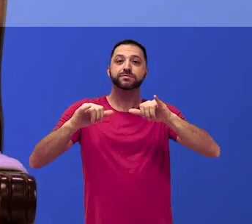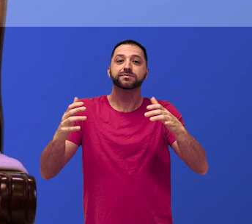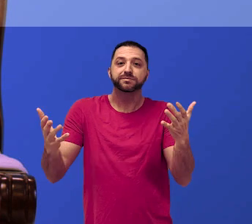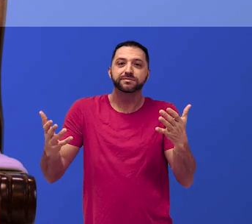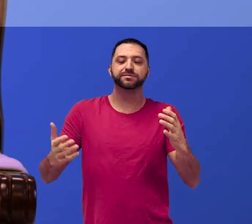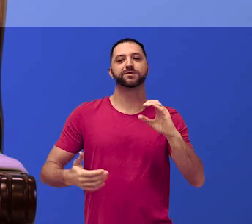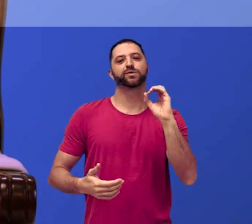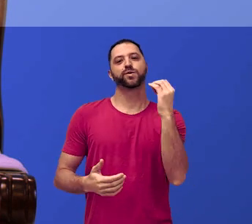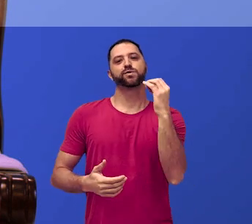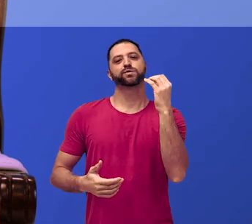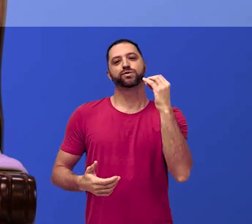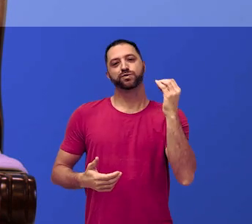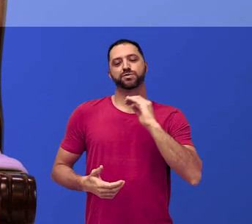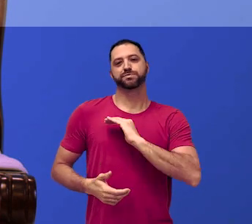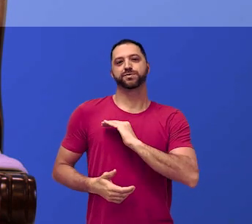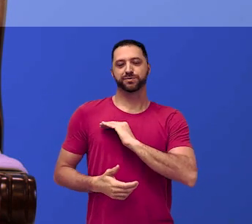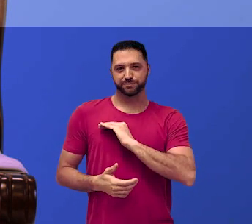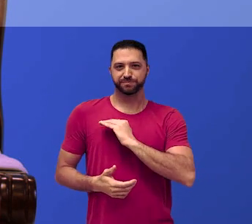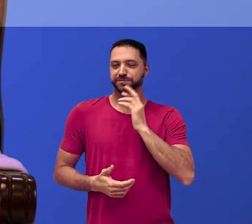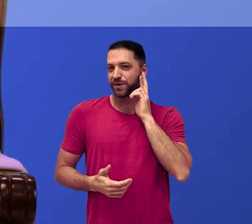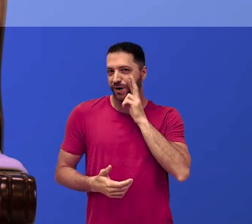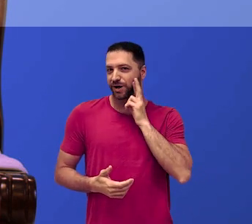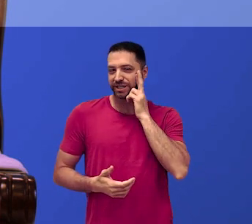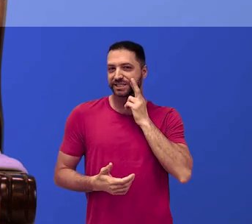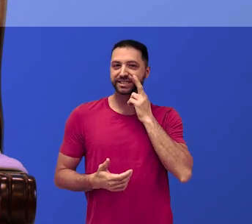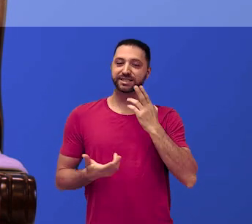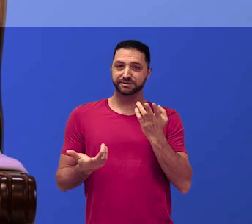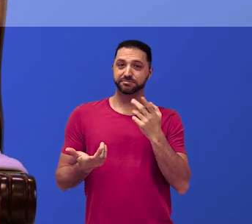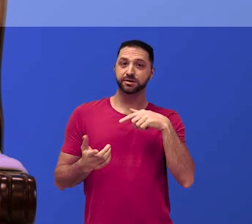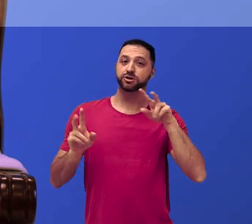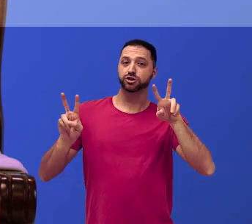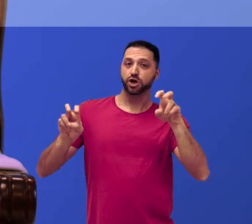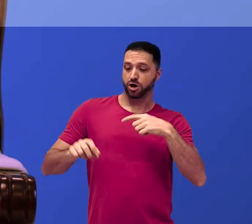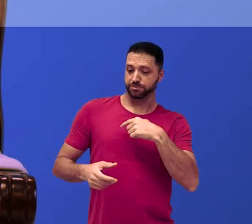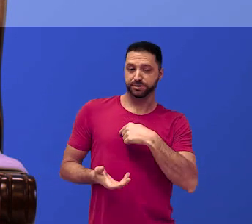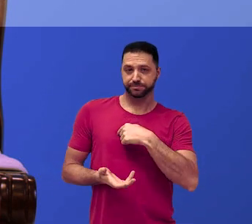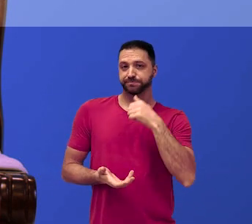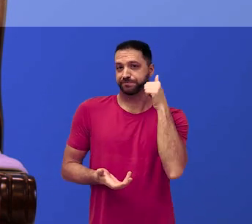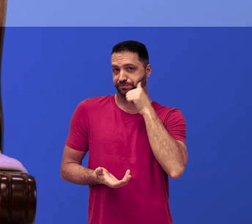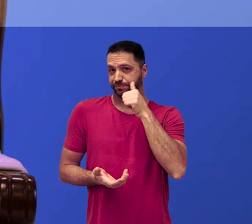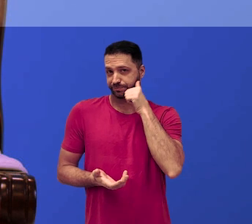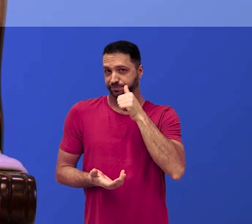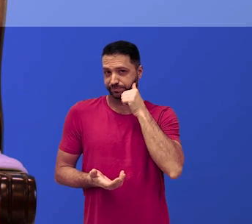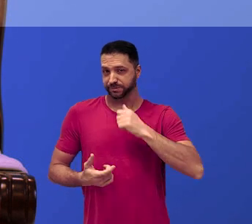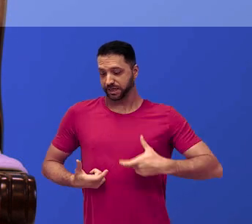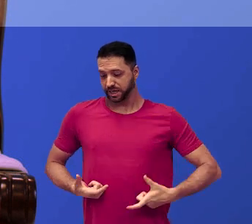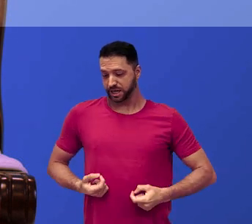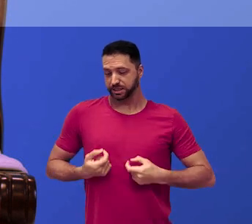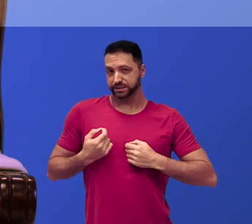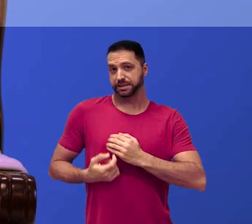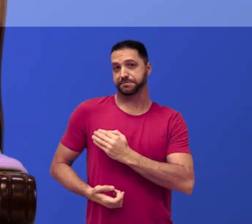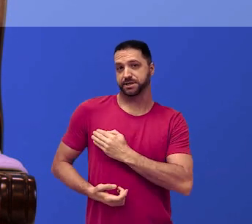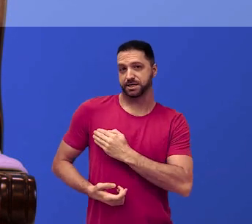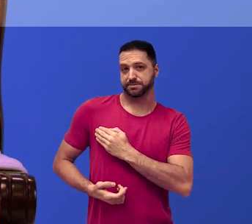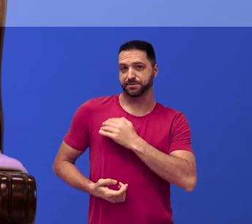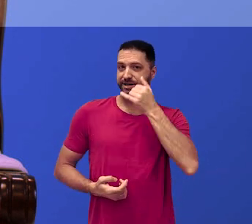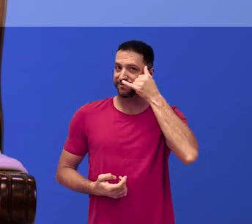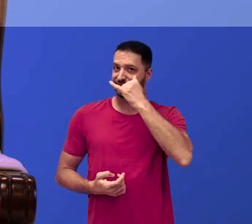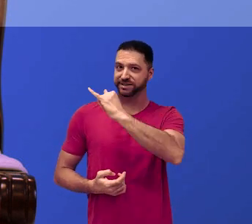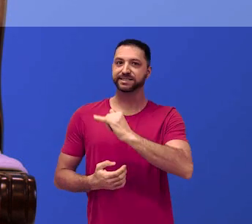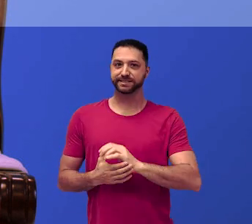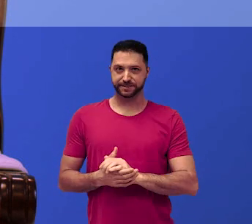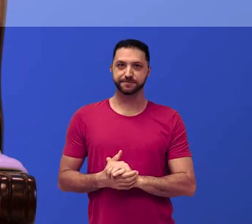já sabe, o Outubro Rosa é um movimento mundial que promove a conscientização sobre o câncer de